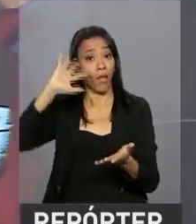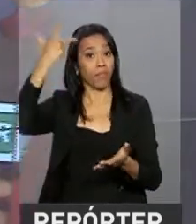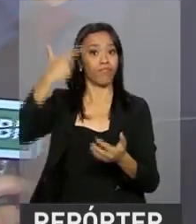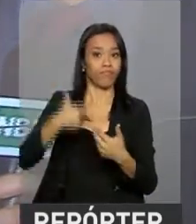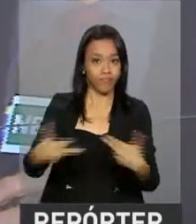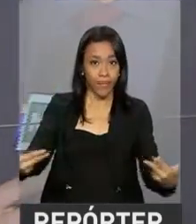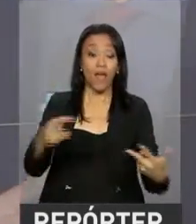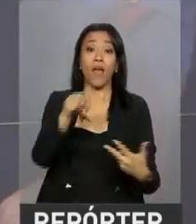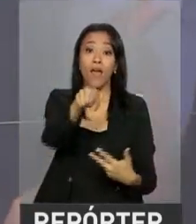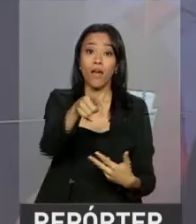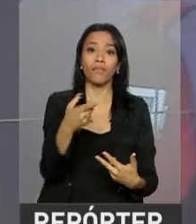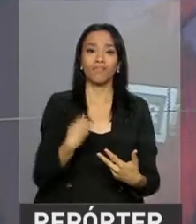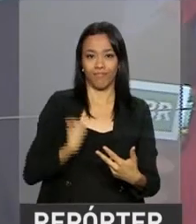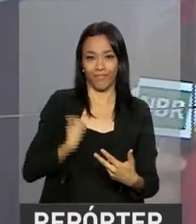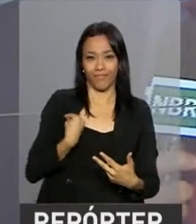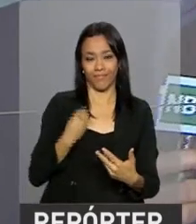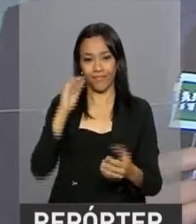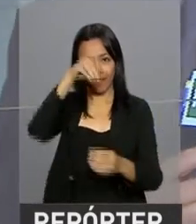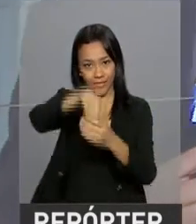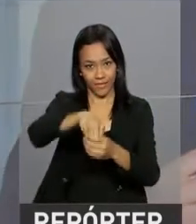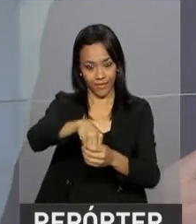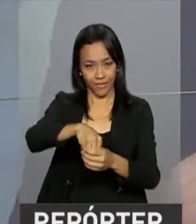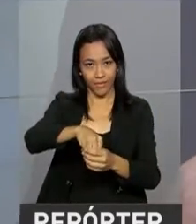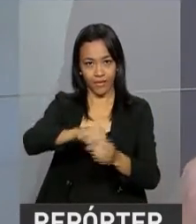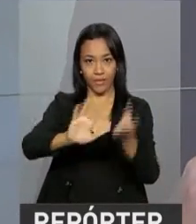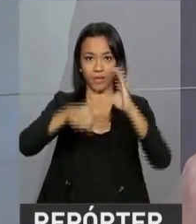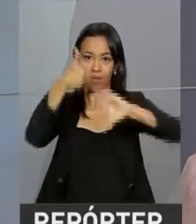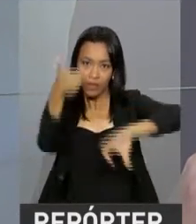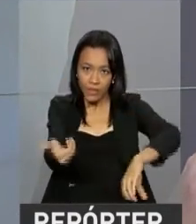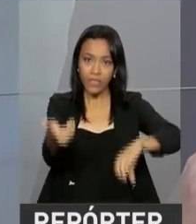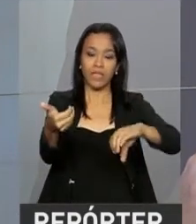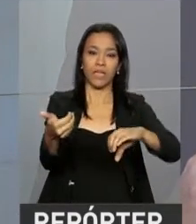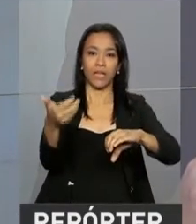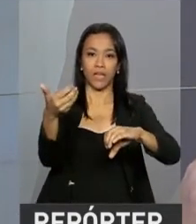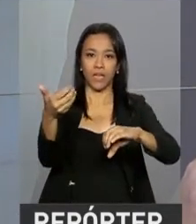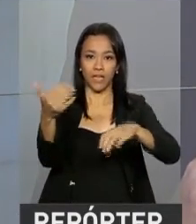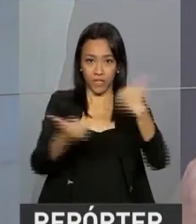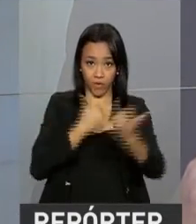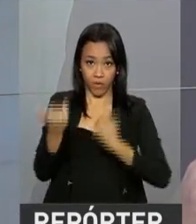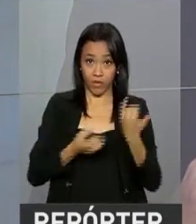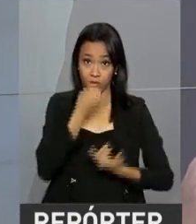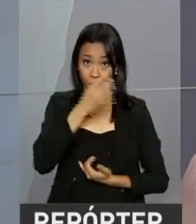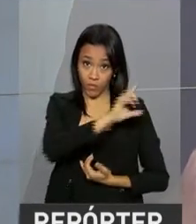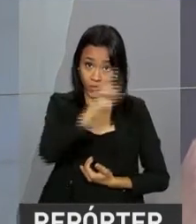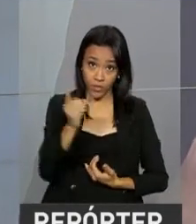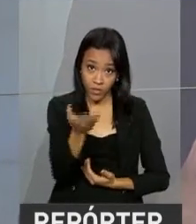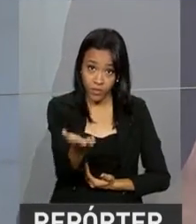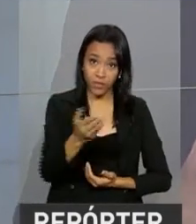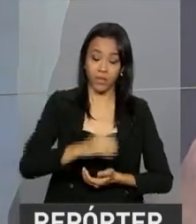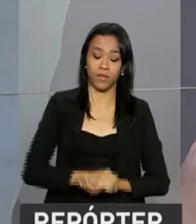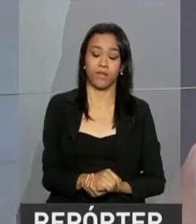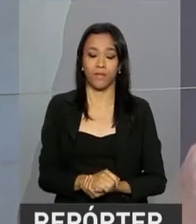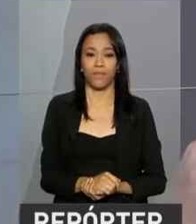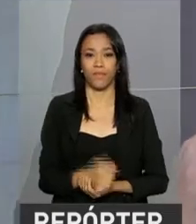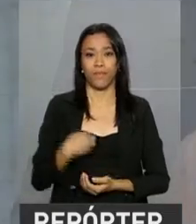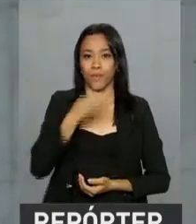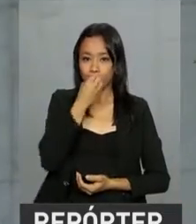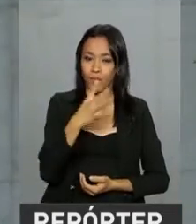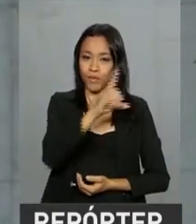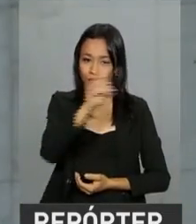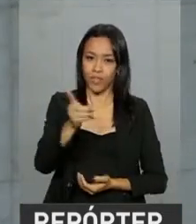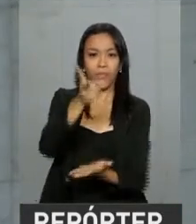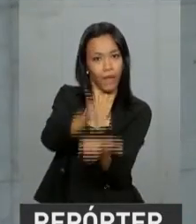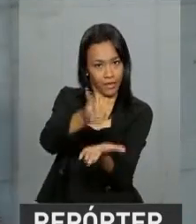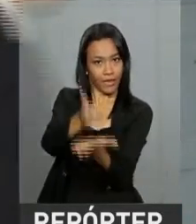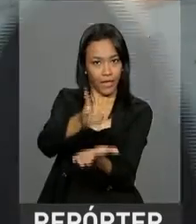vivo no salão verde do congresso e traia e traz as informações para a gente nem bom dia onde leandro está mantida a